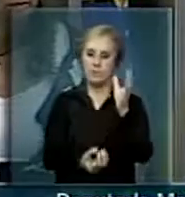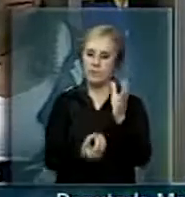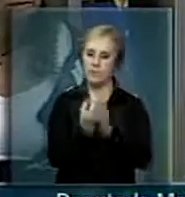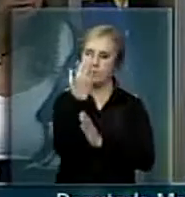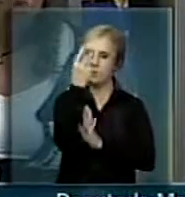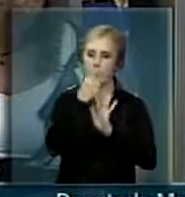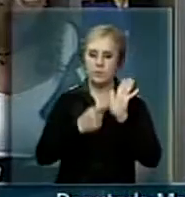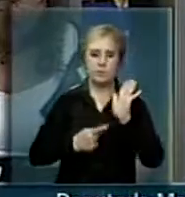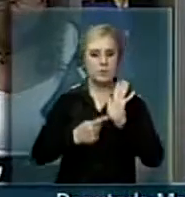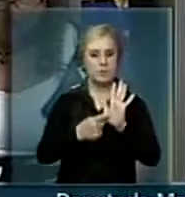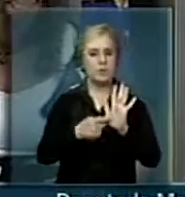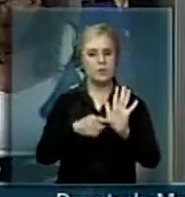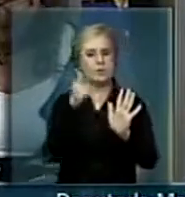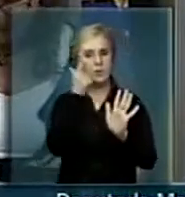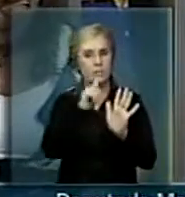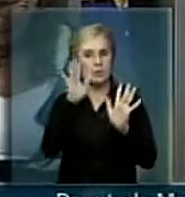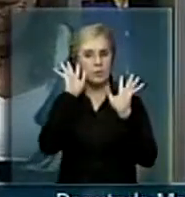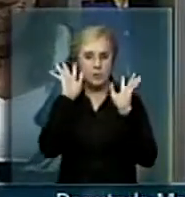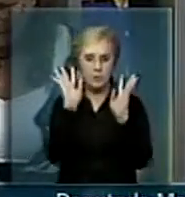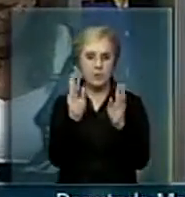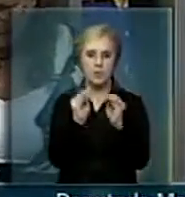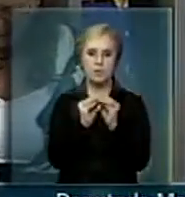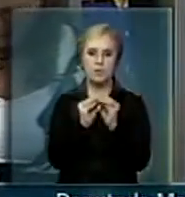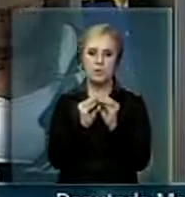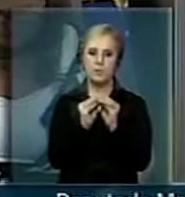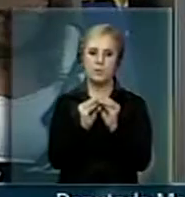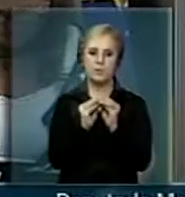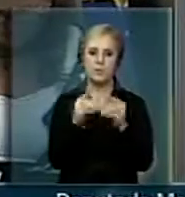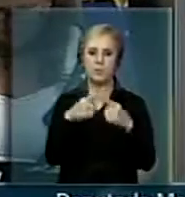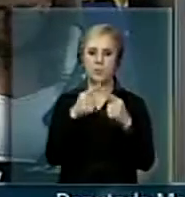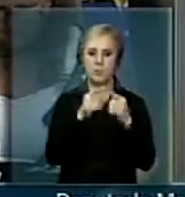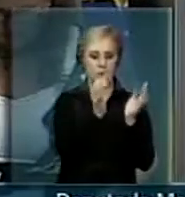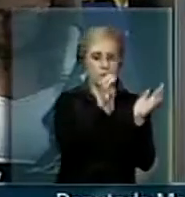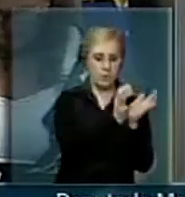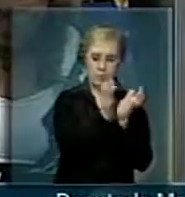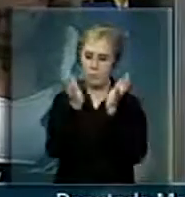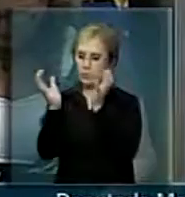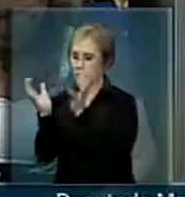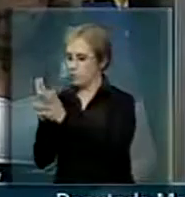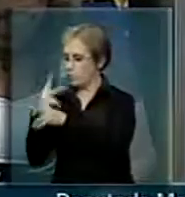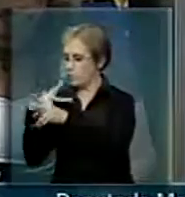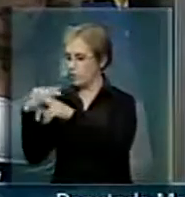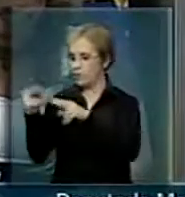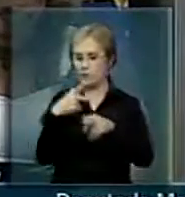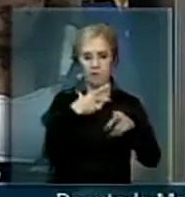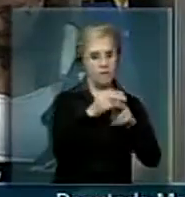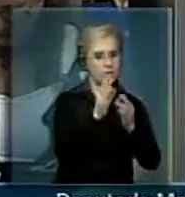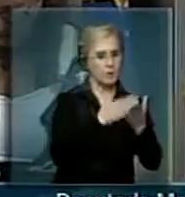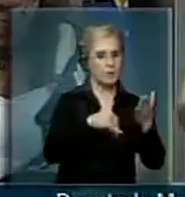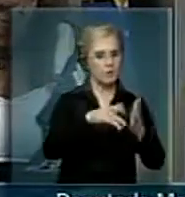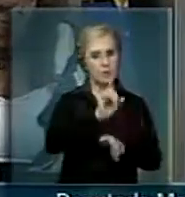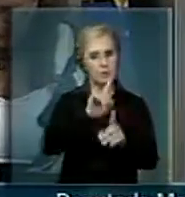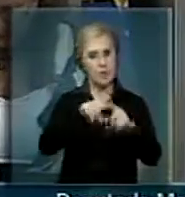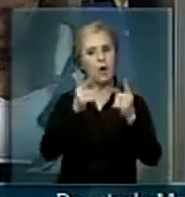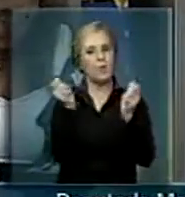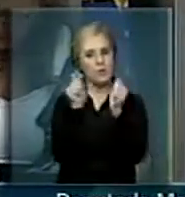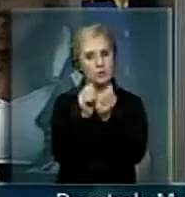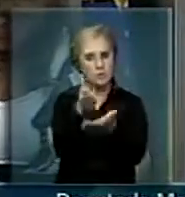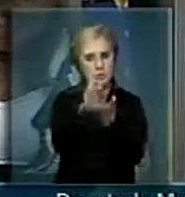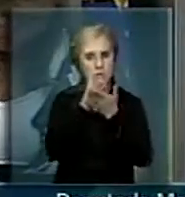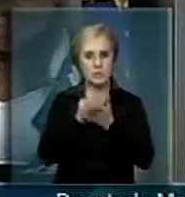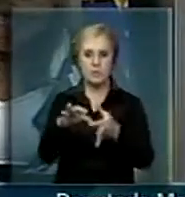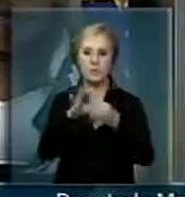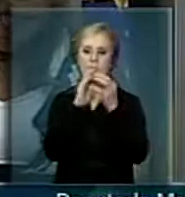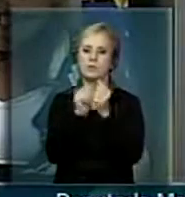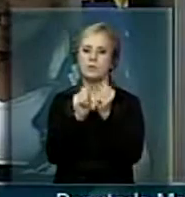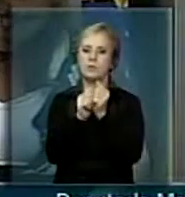que sistematize e que, portanto, medie, porque nenhum dos lados será vitorioso em tudo, né, mas que seja a mediação da visão